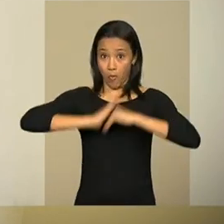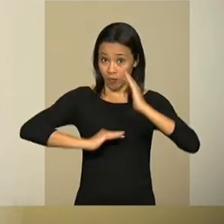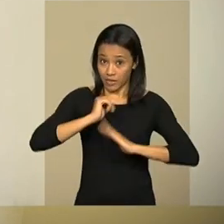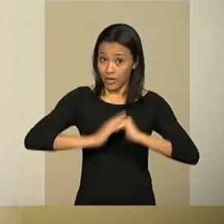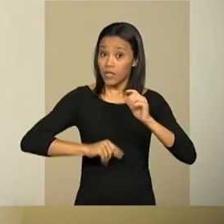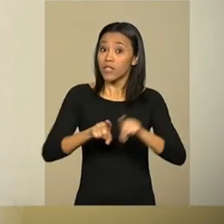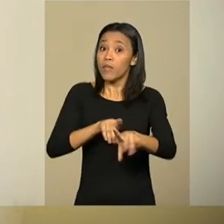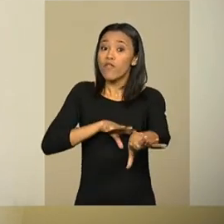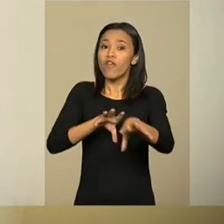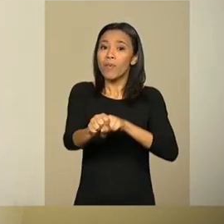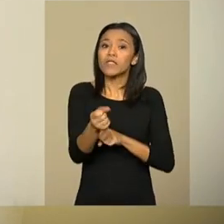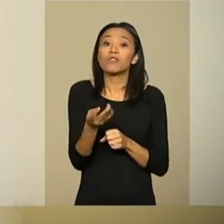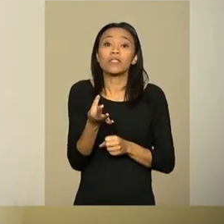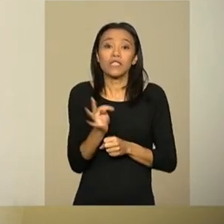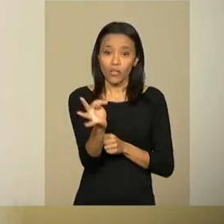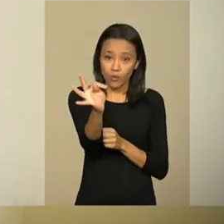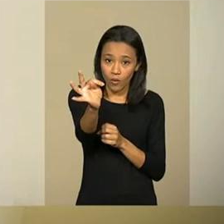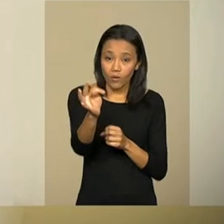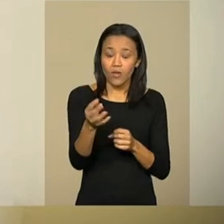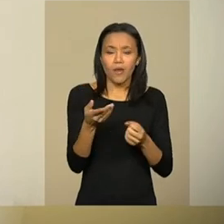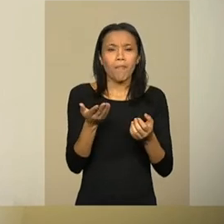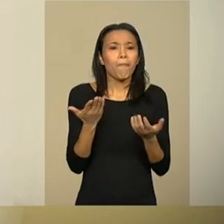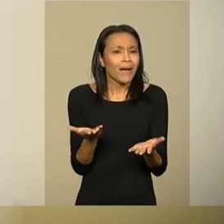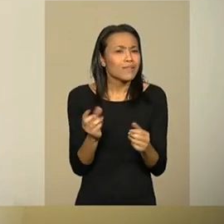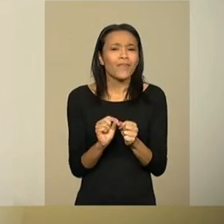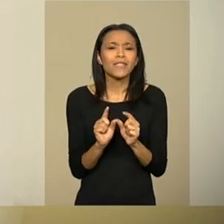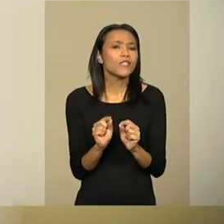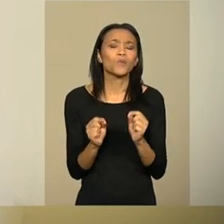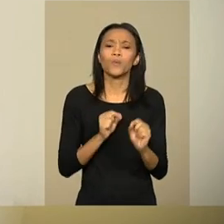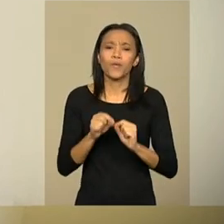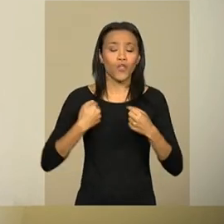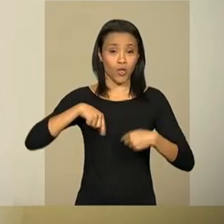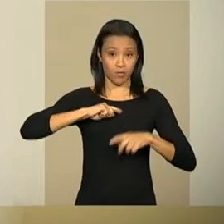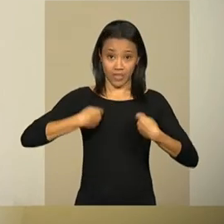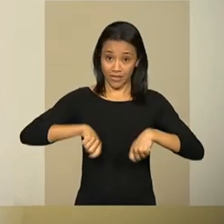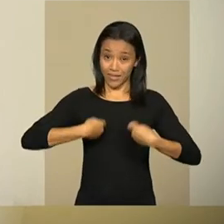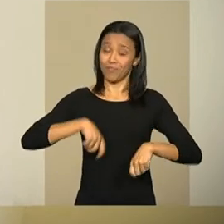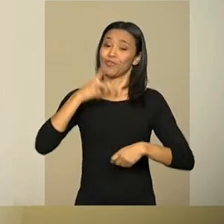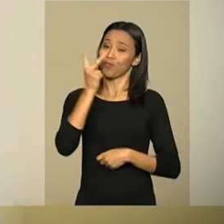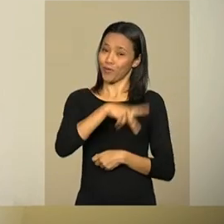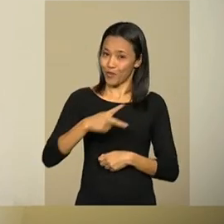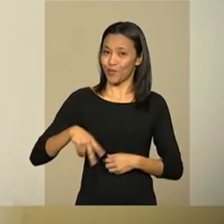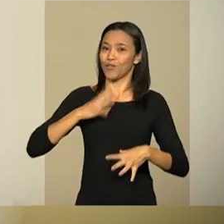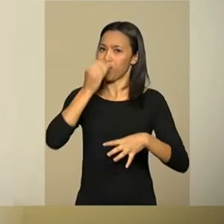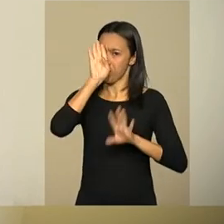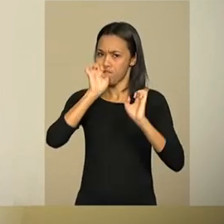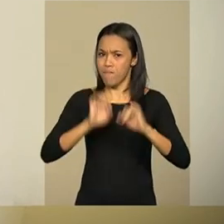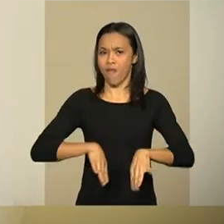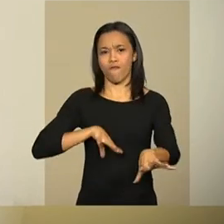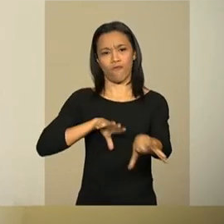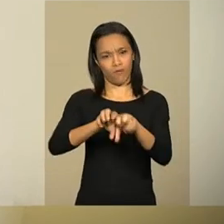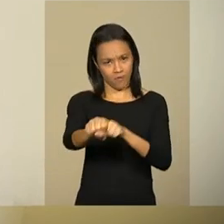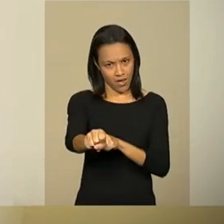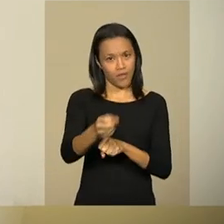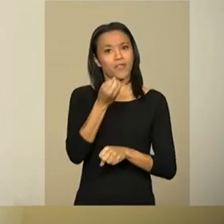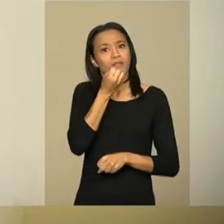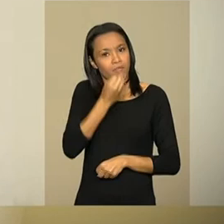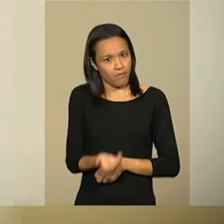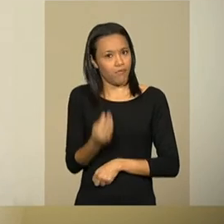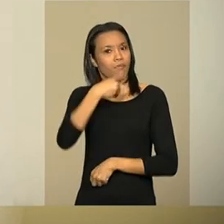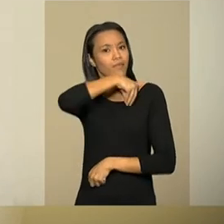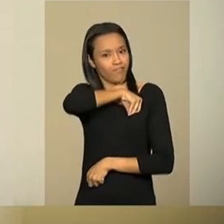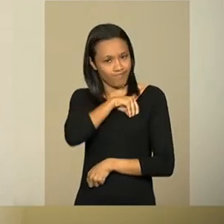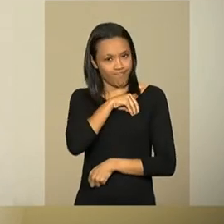a formação de tecnólogos para isso Luciano precisamos sobretudo de professores bem formados e bem remunerados